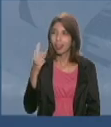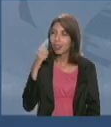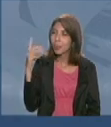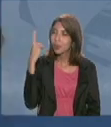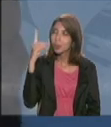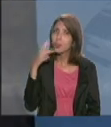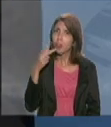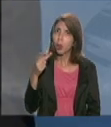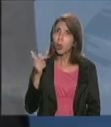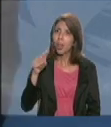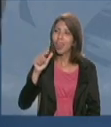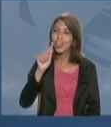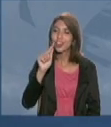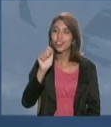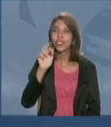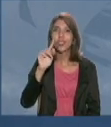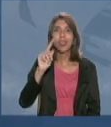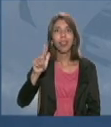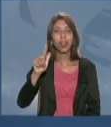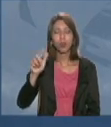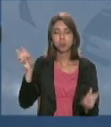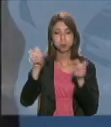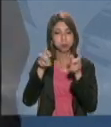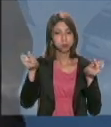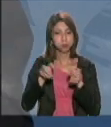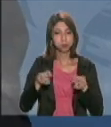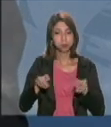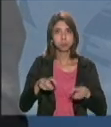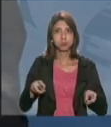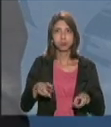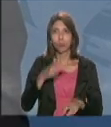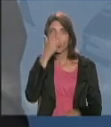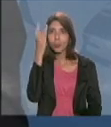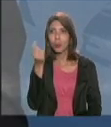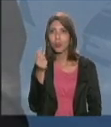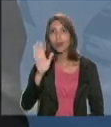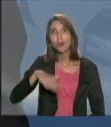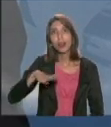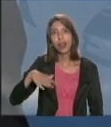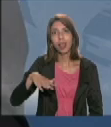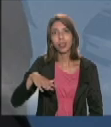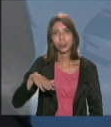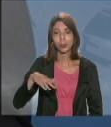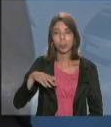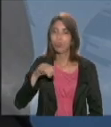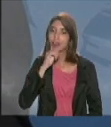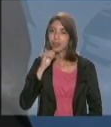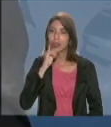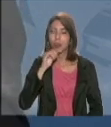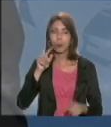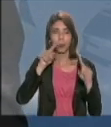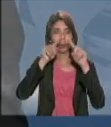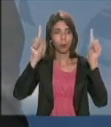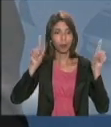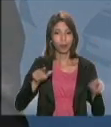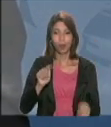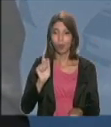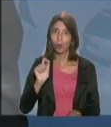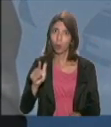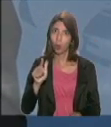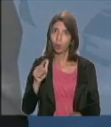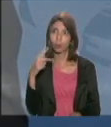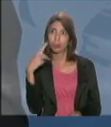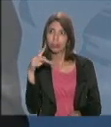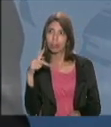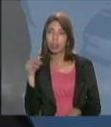ele ia ao estádio, do antigo estádio, da Geral. Ele era um geraldino, ele ficava... Quando o Flamengo atacava, ele ficava no gol em que o Flamengo atacava. Quer